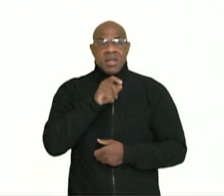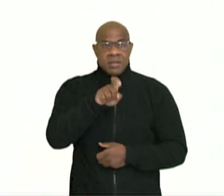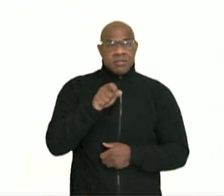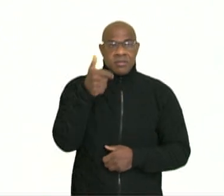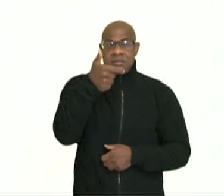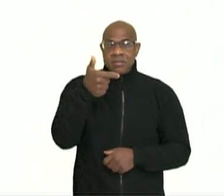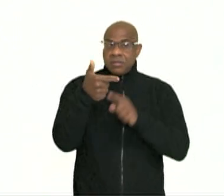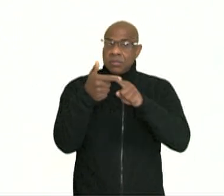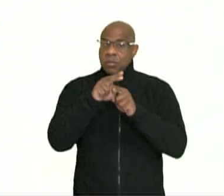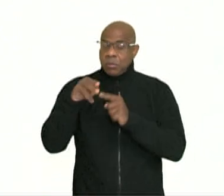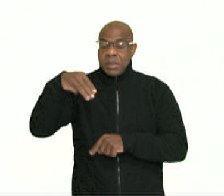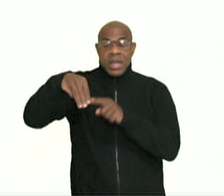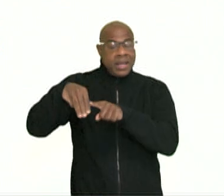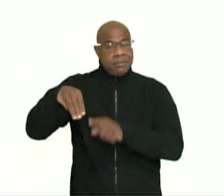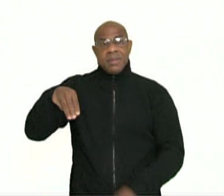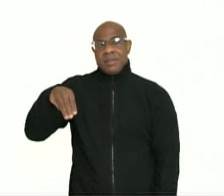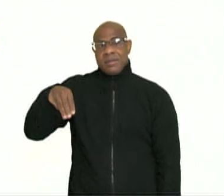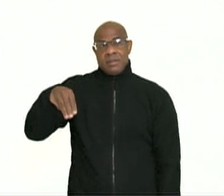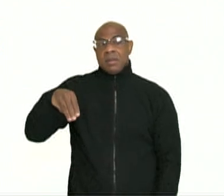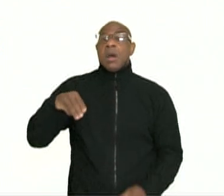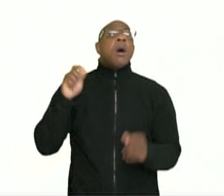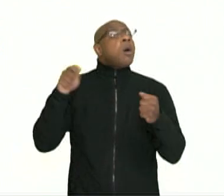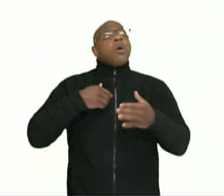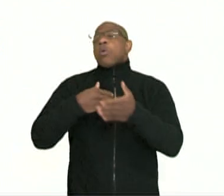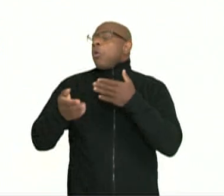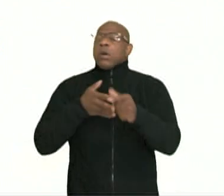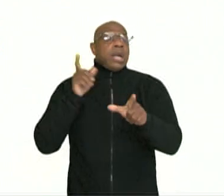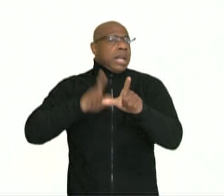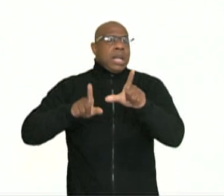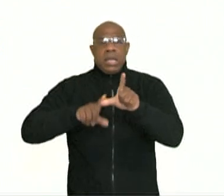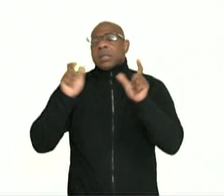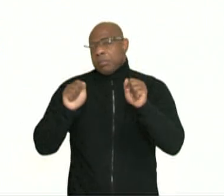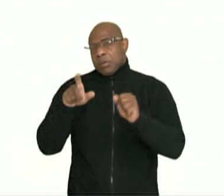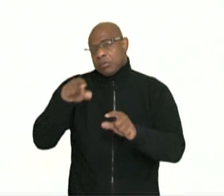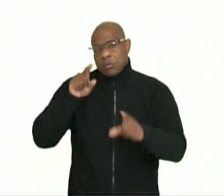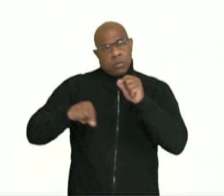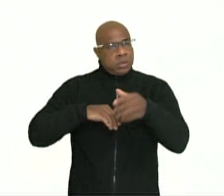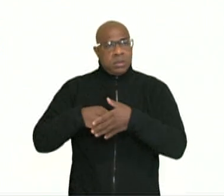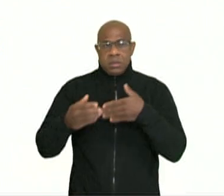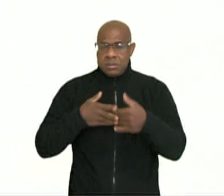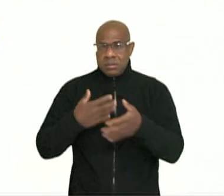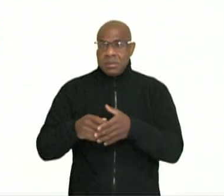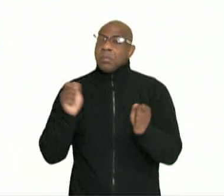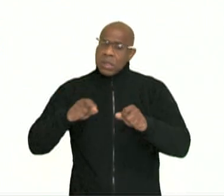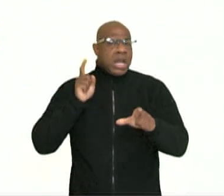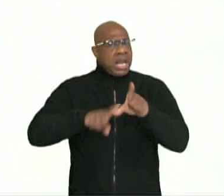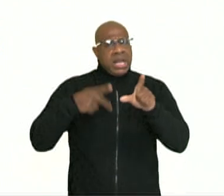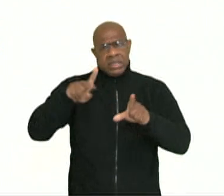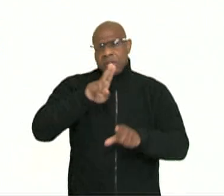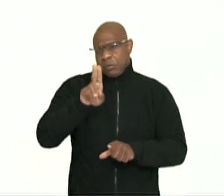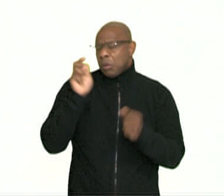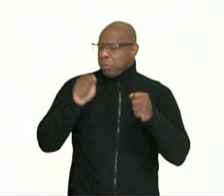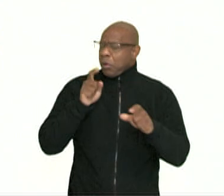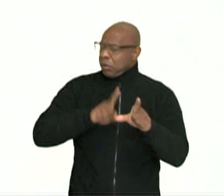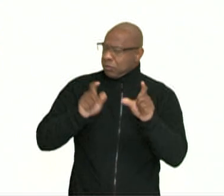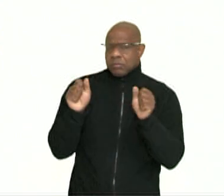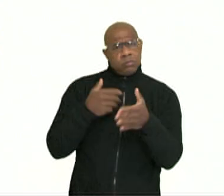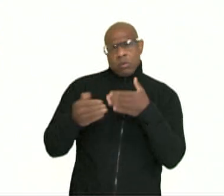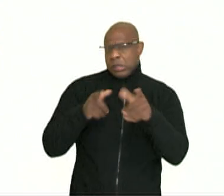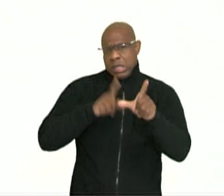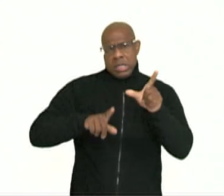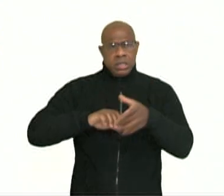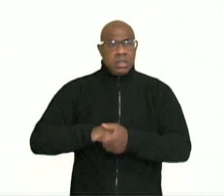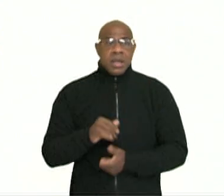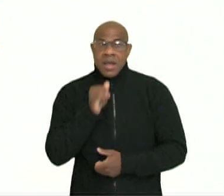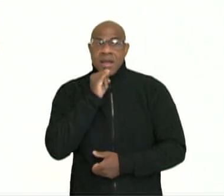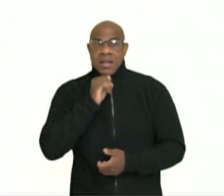de m. Pode chamar de qualquer letra do alfabeto, tá? Quer pegar a letra do seu nome? Pode pegar. Então, olha lá. Vai